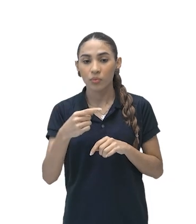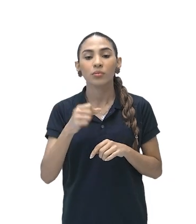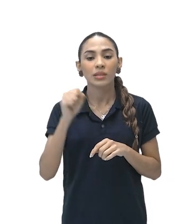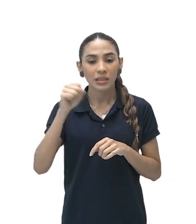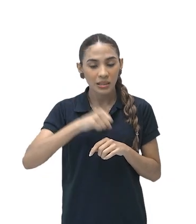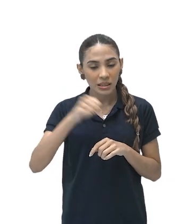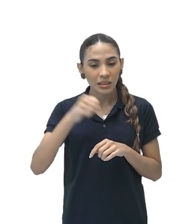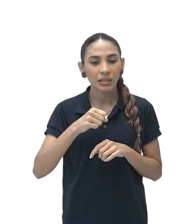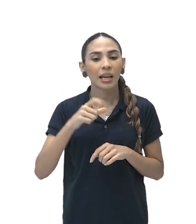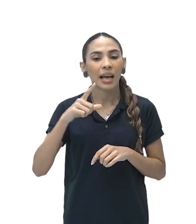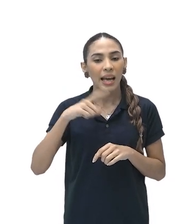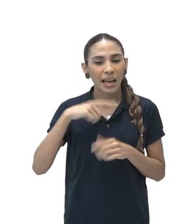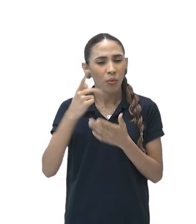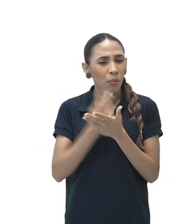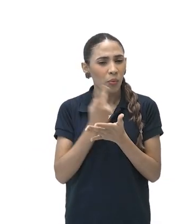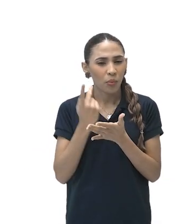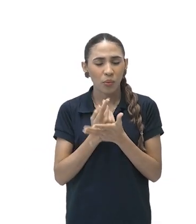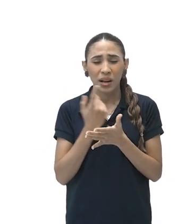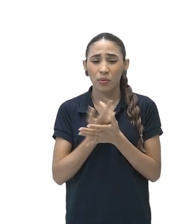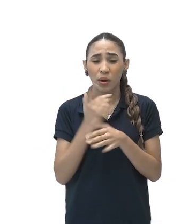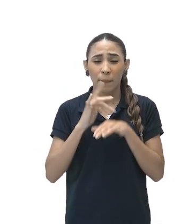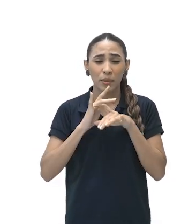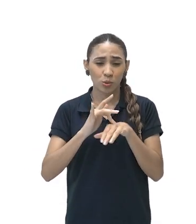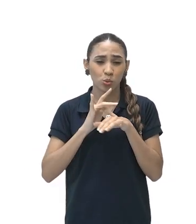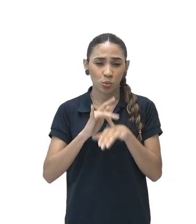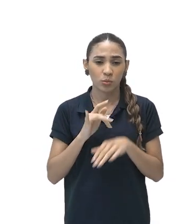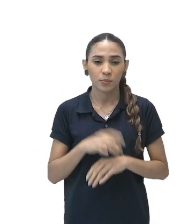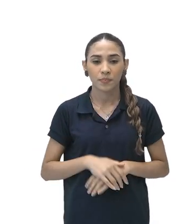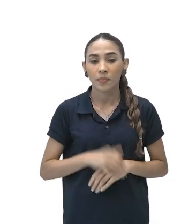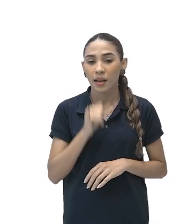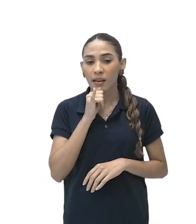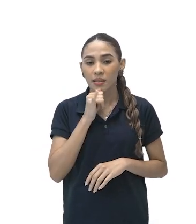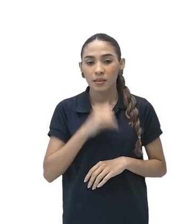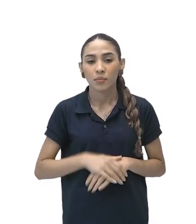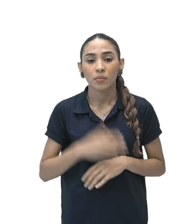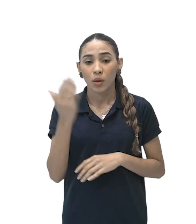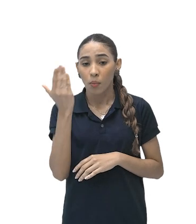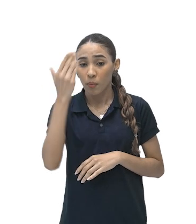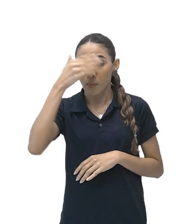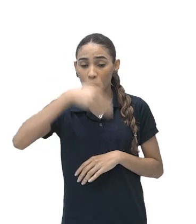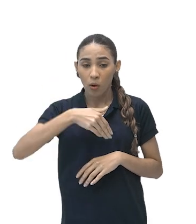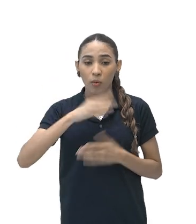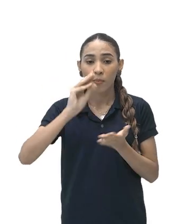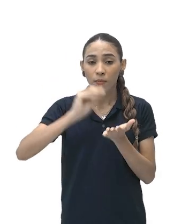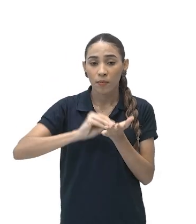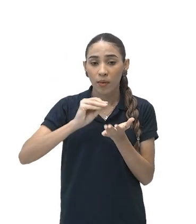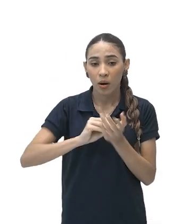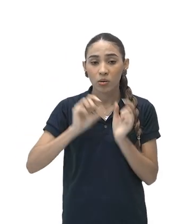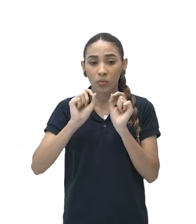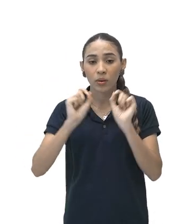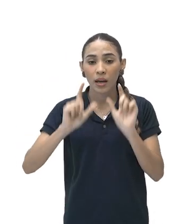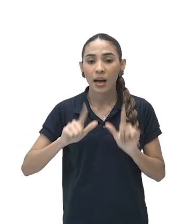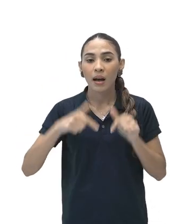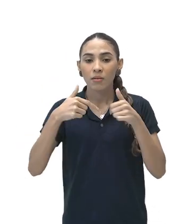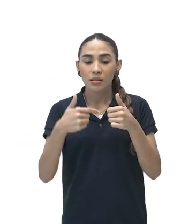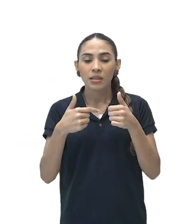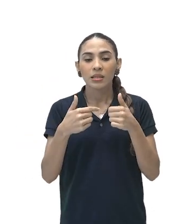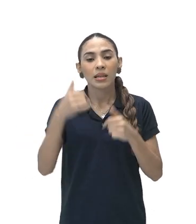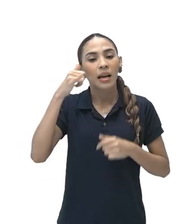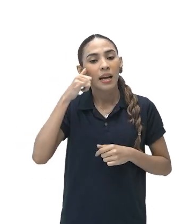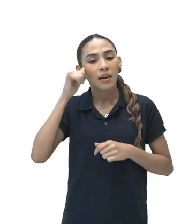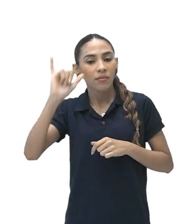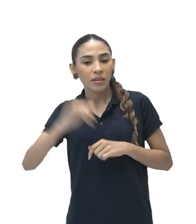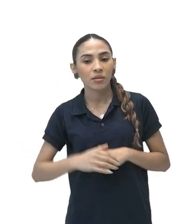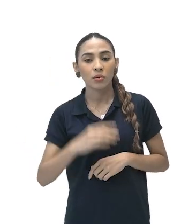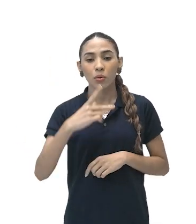esse sim, é um erro ortográfico bem grosseiro, olhem só. Comprova a total ausência de ações que combatem